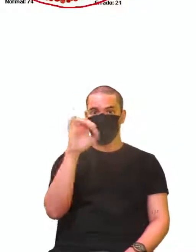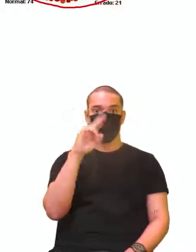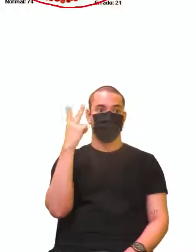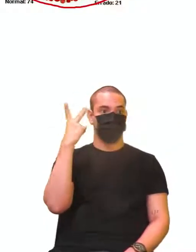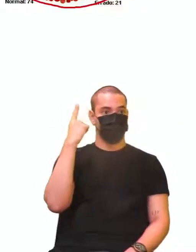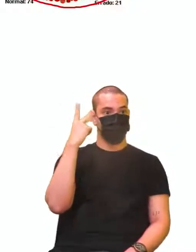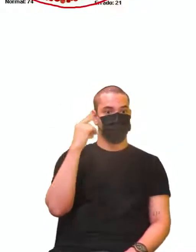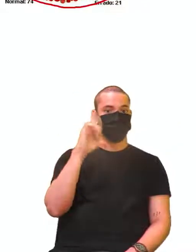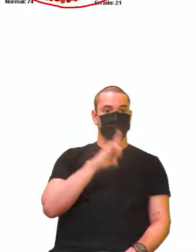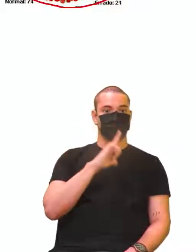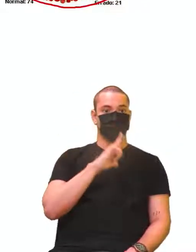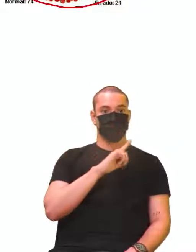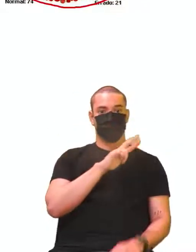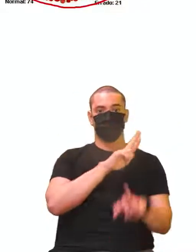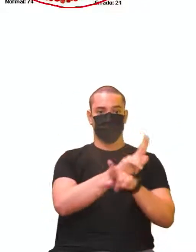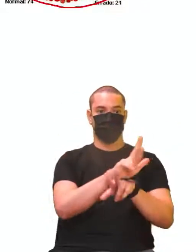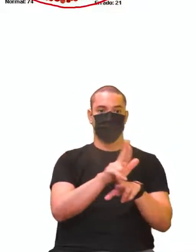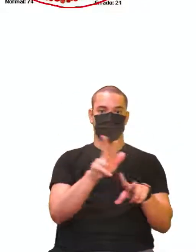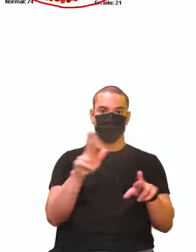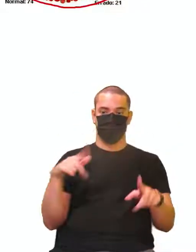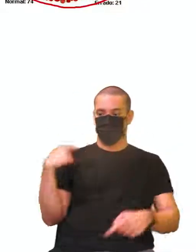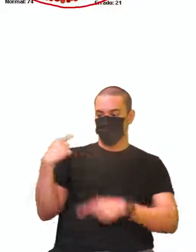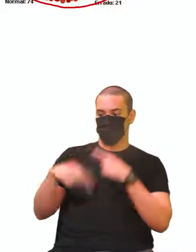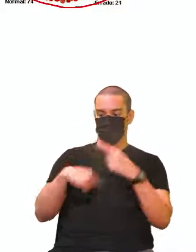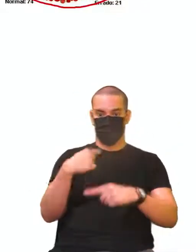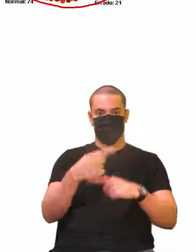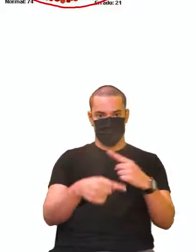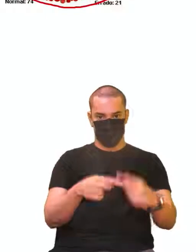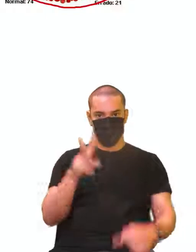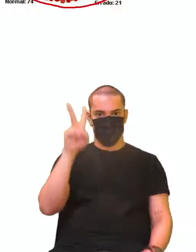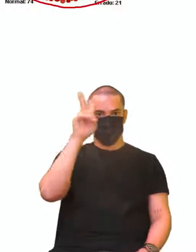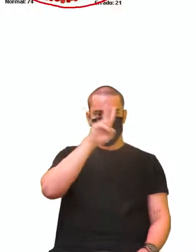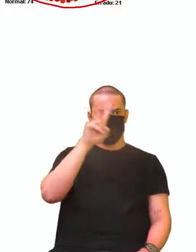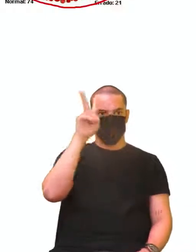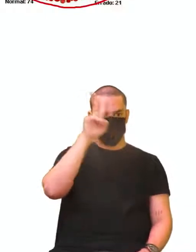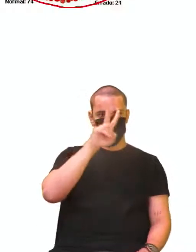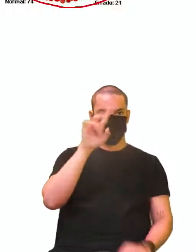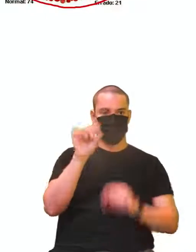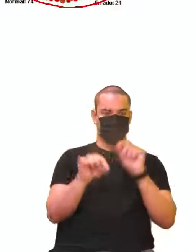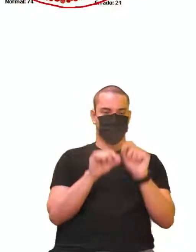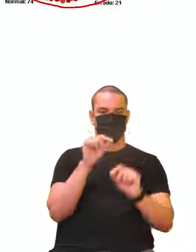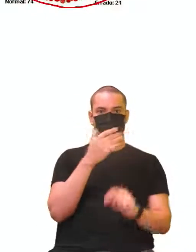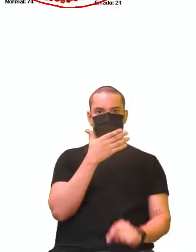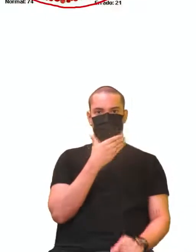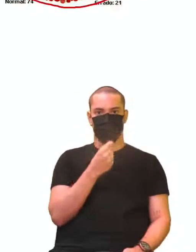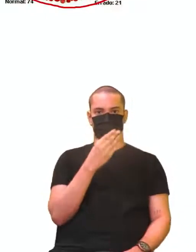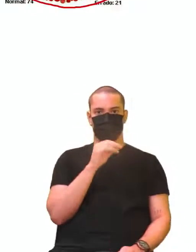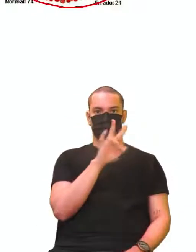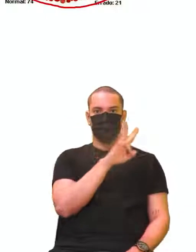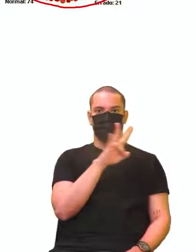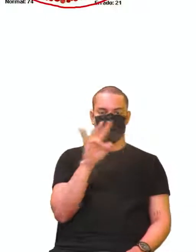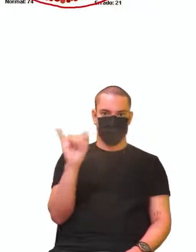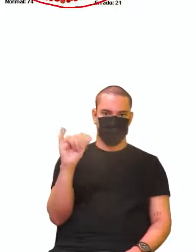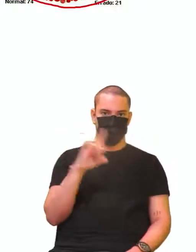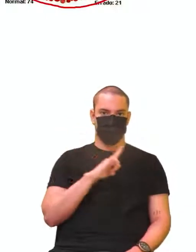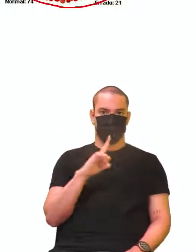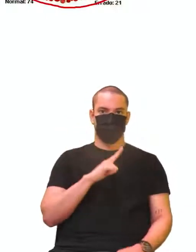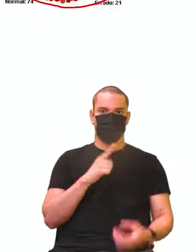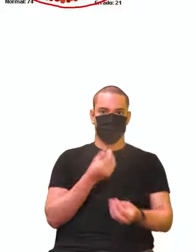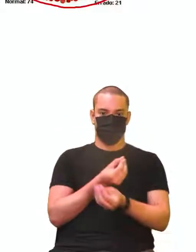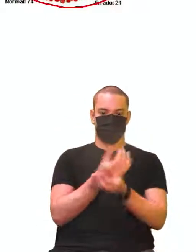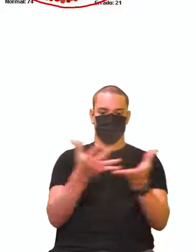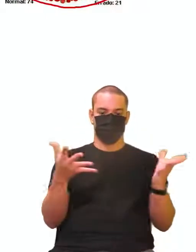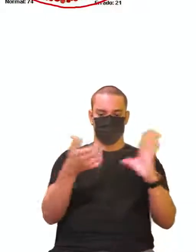normal e a gente vai ter frequências diferentes. Lembrando que os homens tá? Eles vão passar a